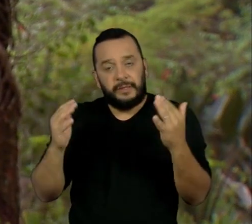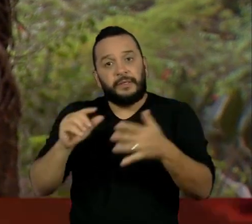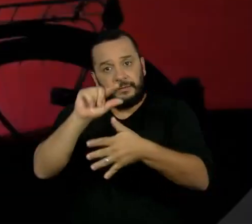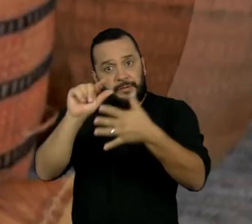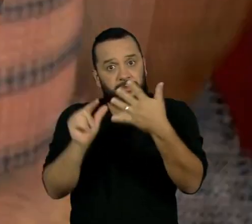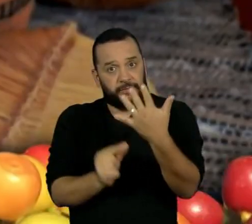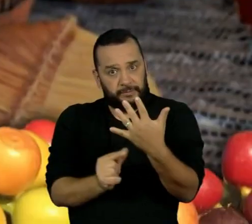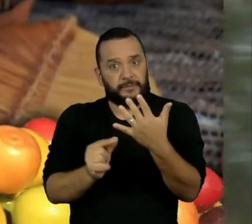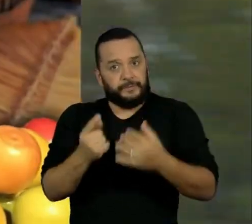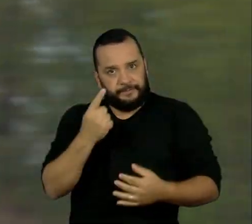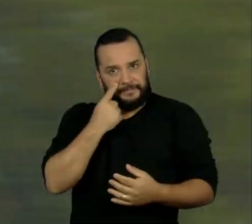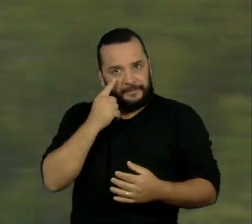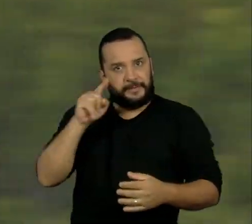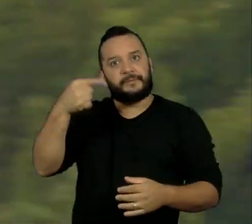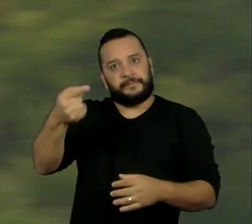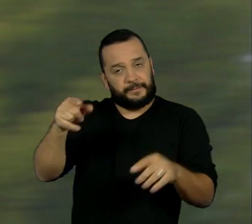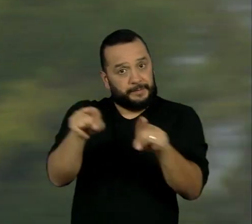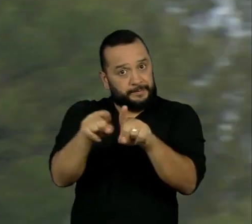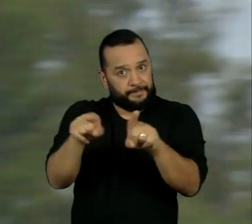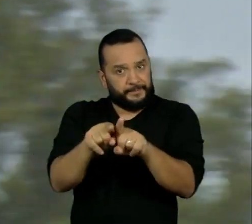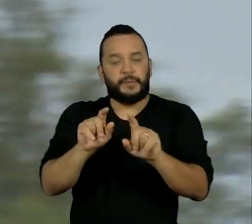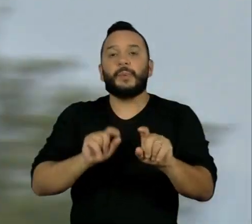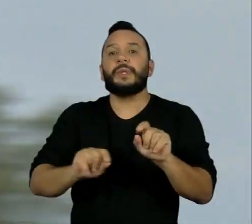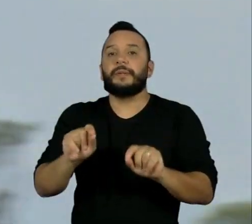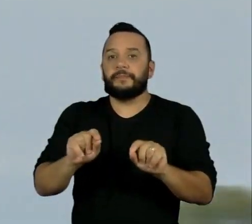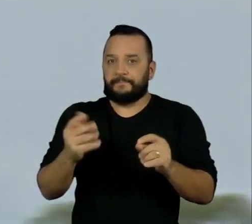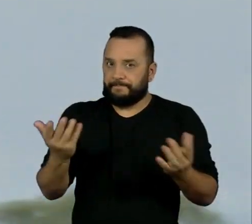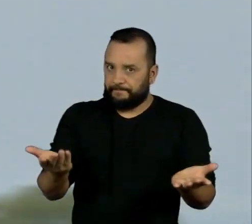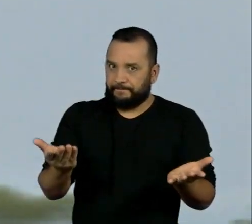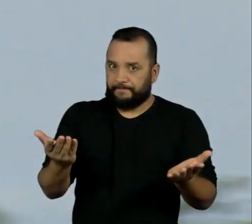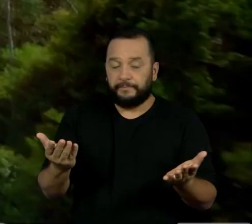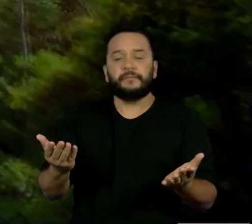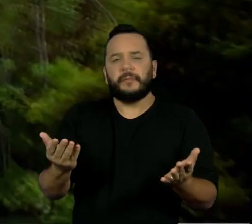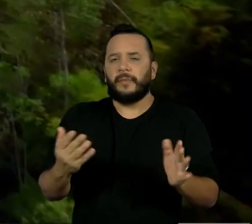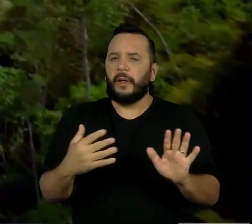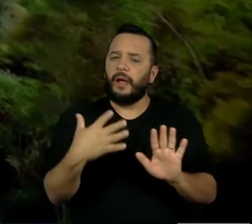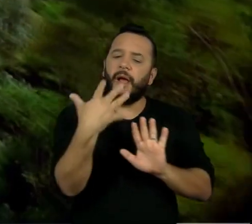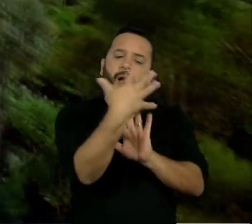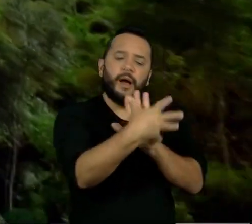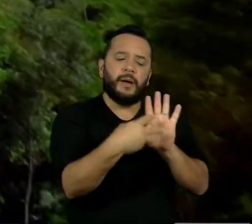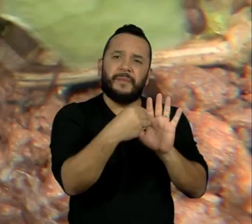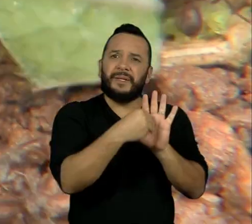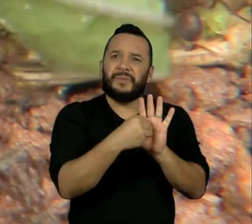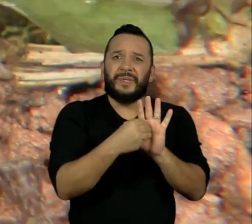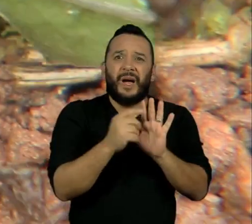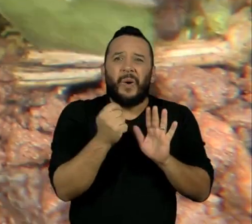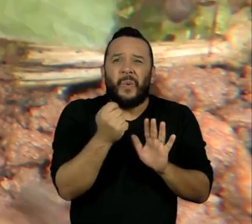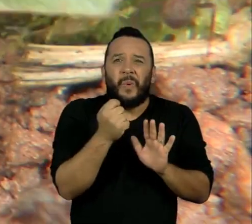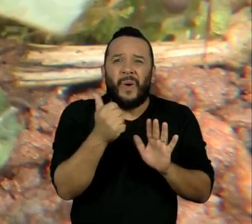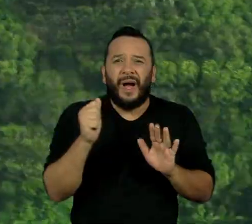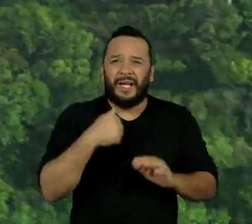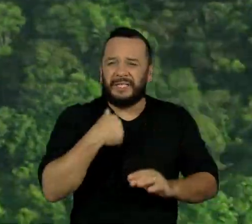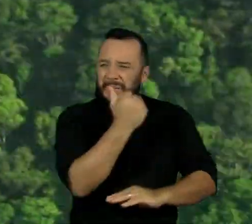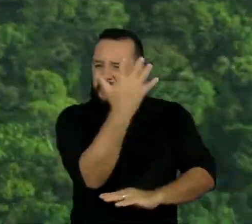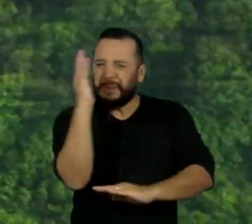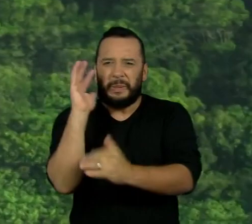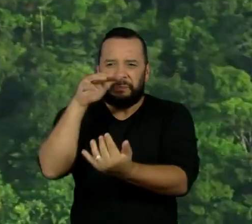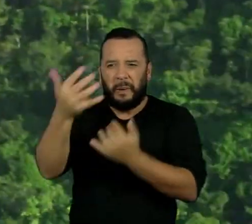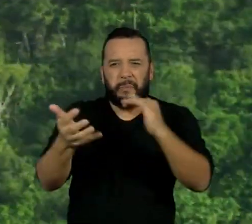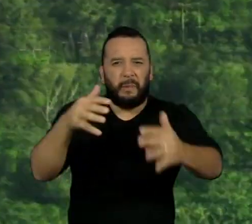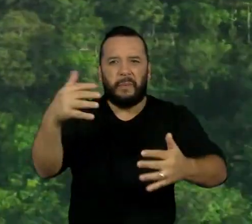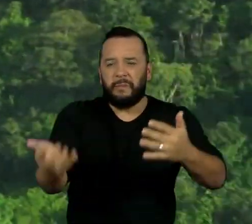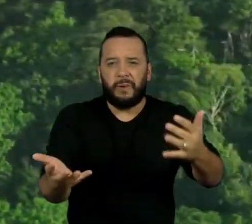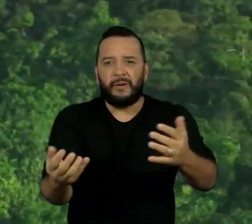também: a Amazônia está perto de atingir o ponto de não retorno, quando não consegue mais se recuperar